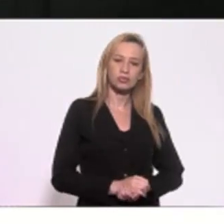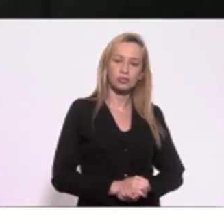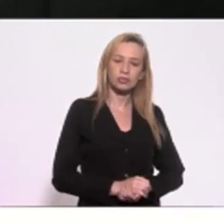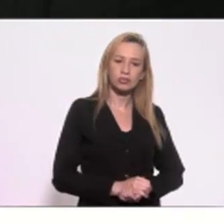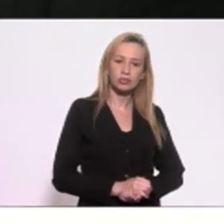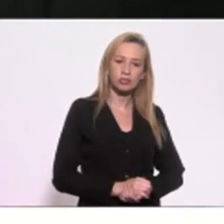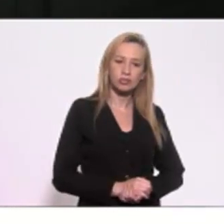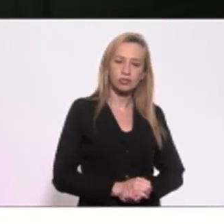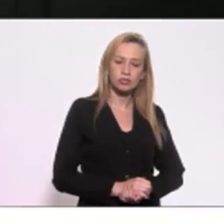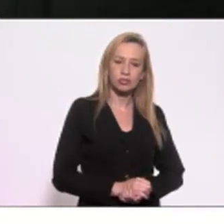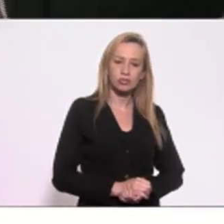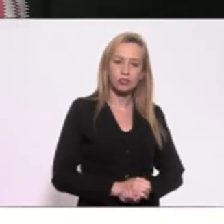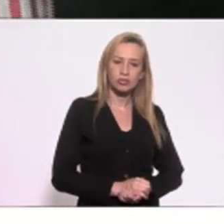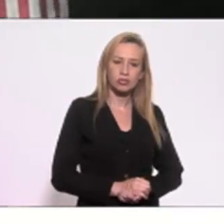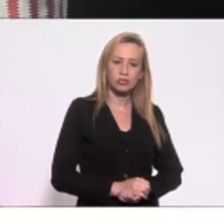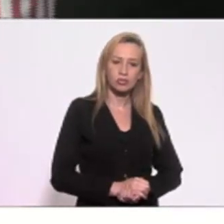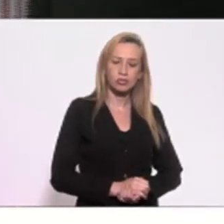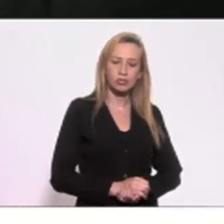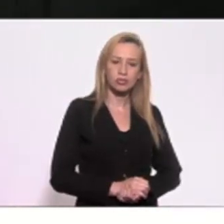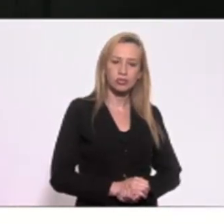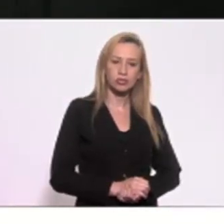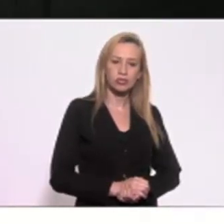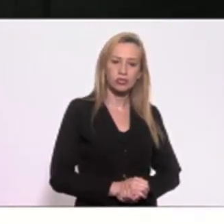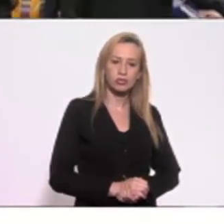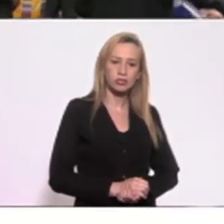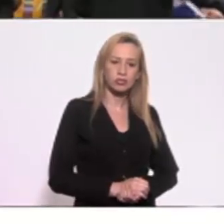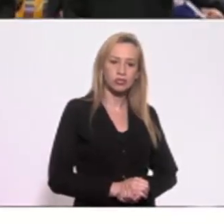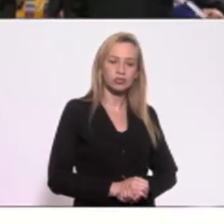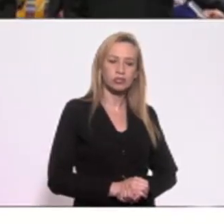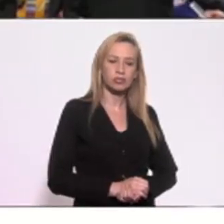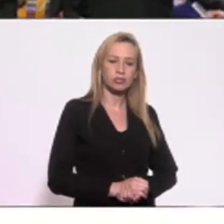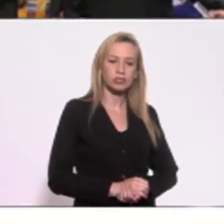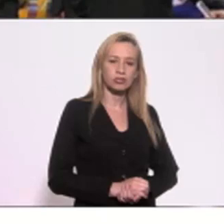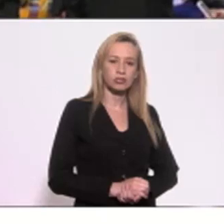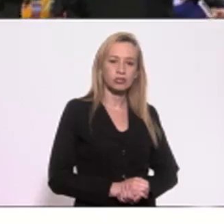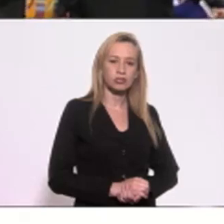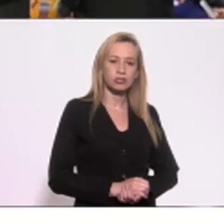Não, eu acato pela Comissão de Orçamento, mas...